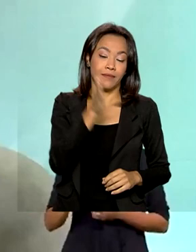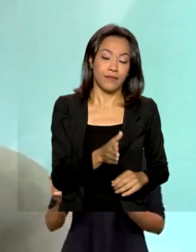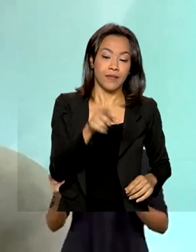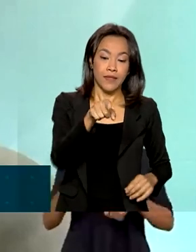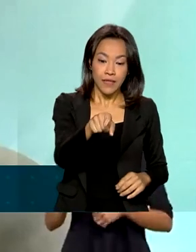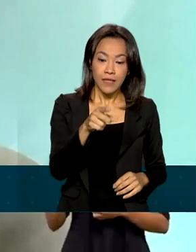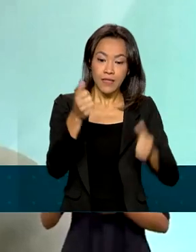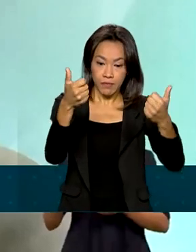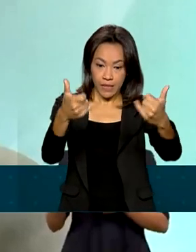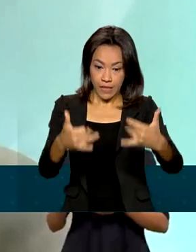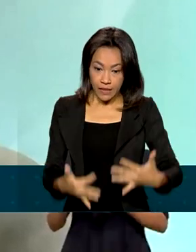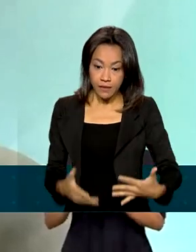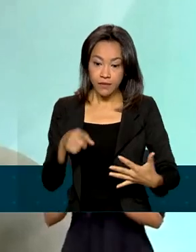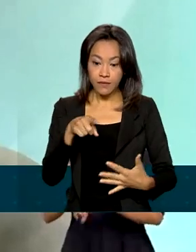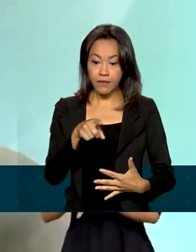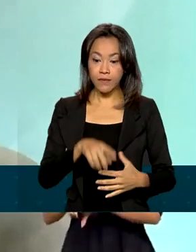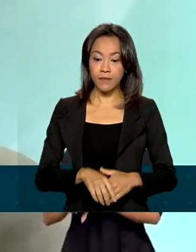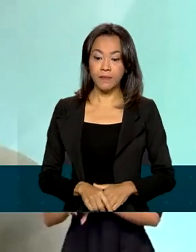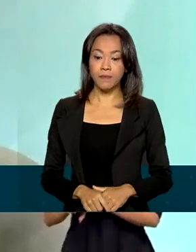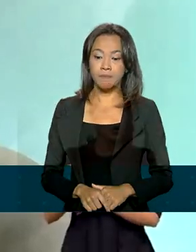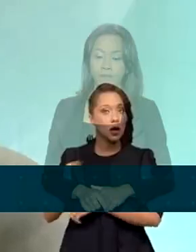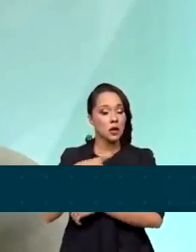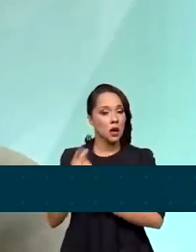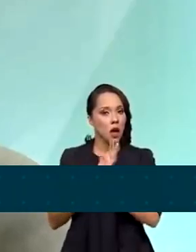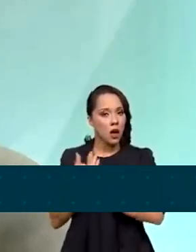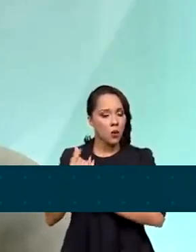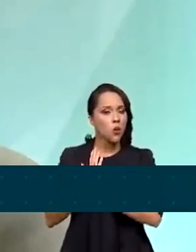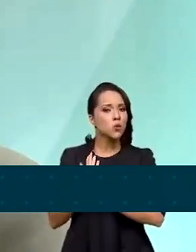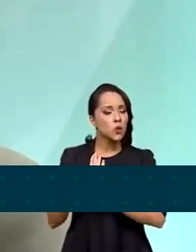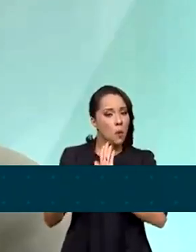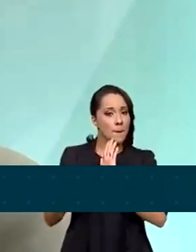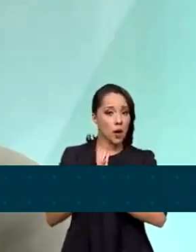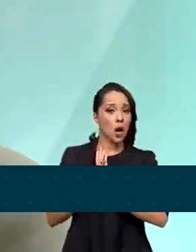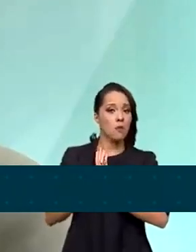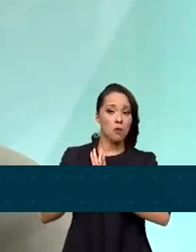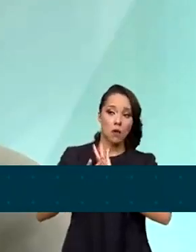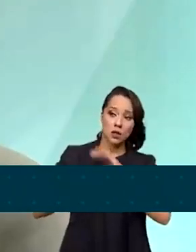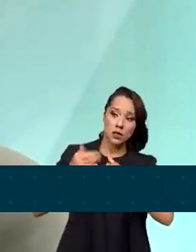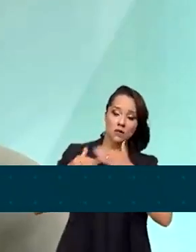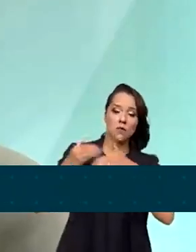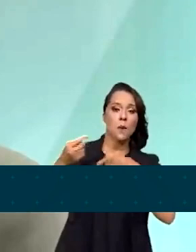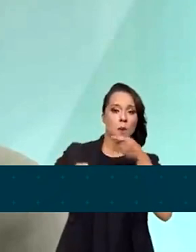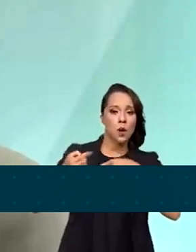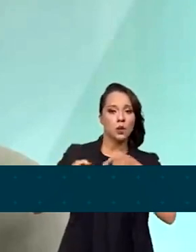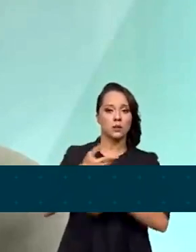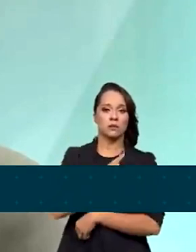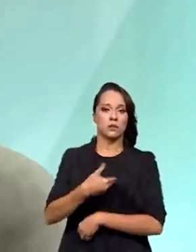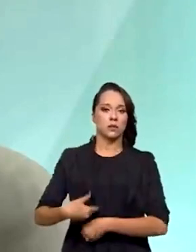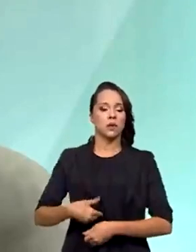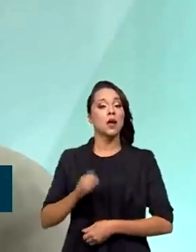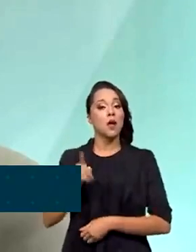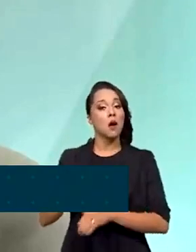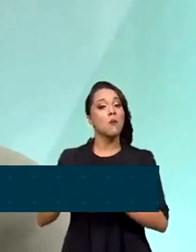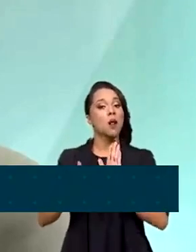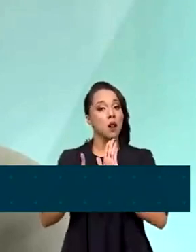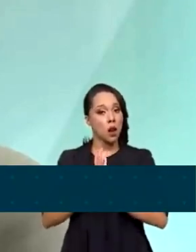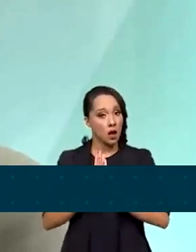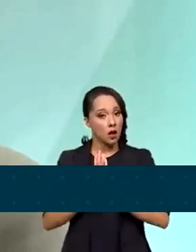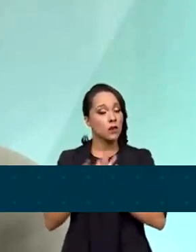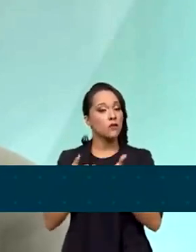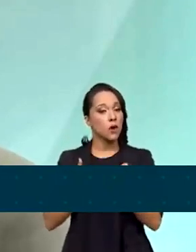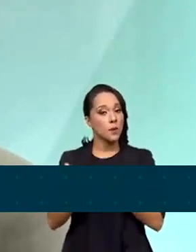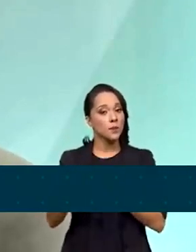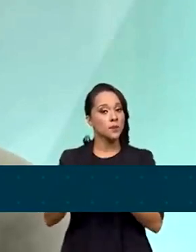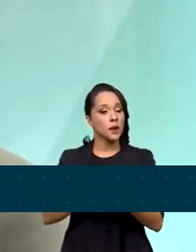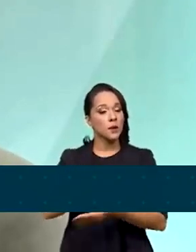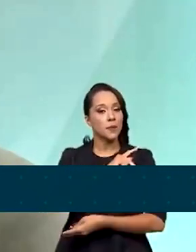ao município e ao próprio Estado que ele tenha recursos próprios para desenvolver as políticas públicas. É uma lei que foi sancionada